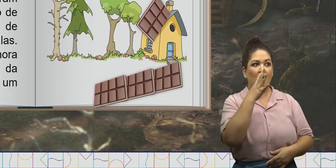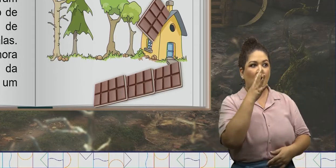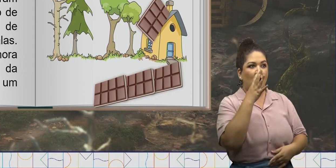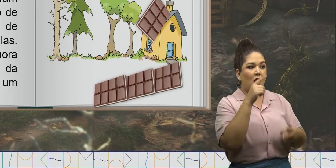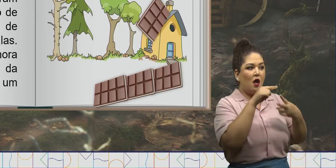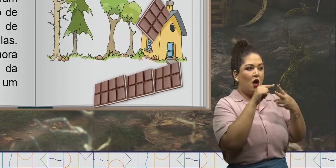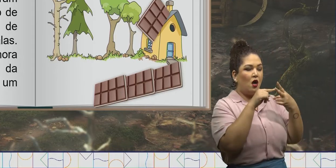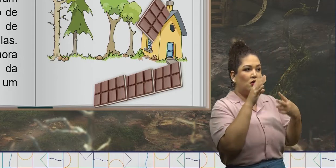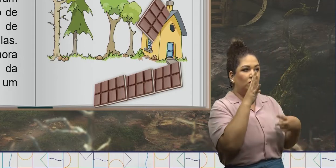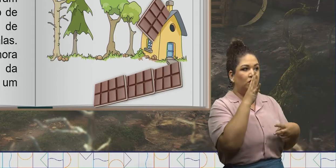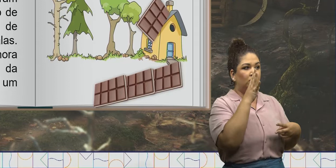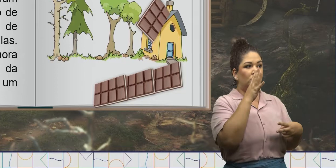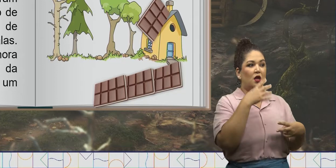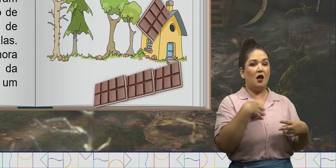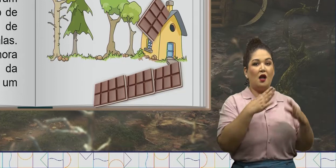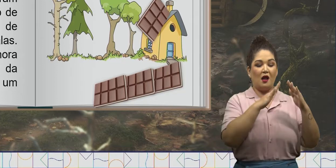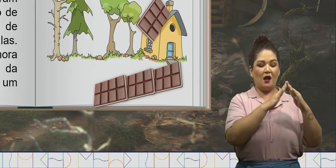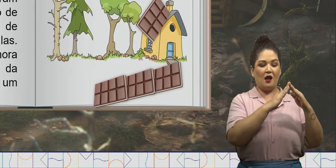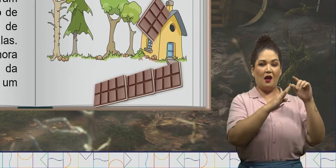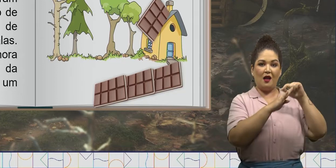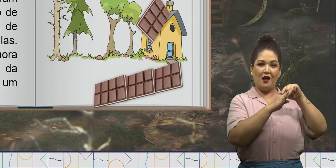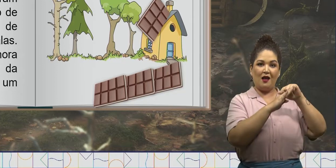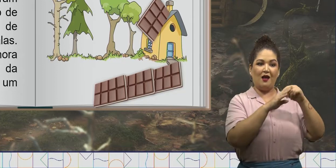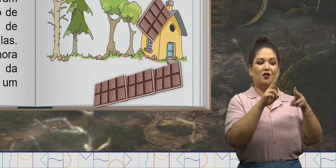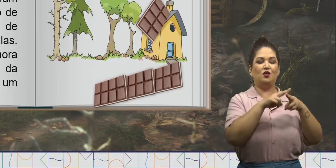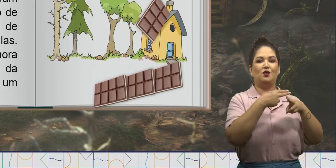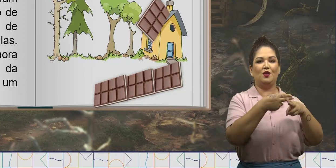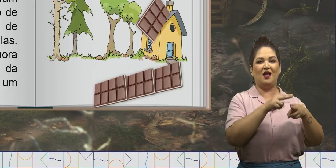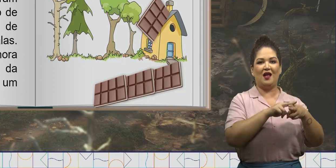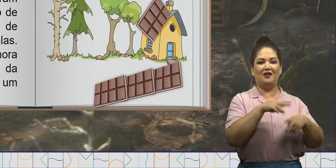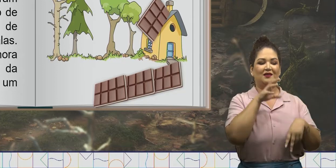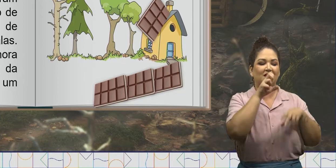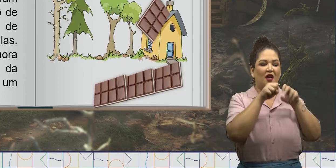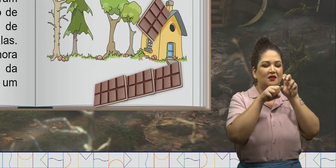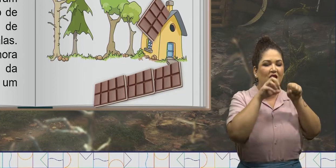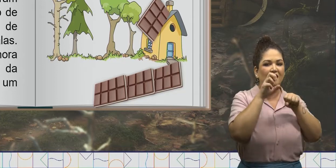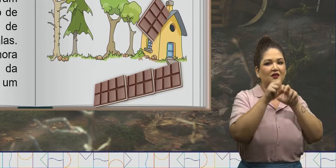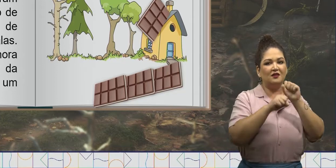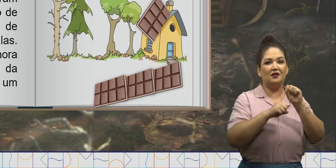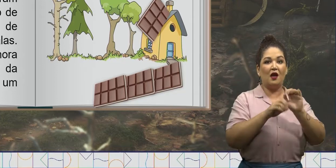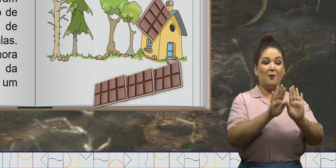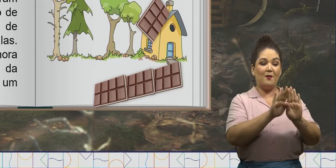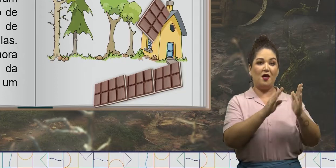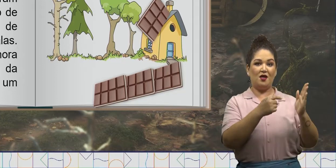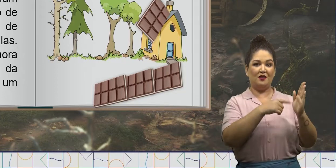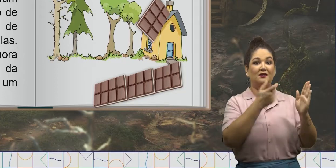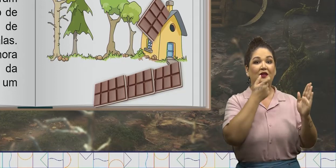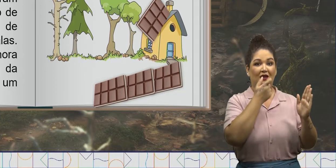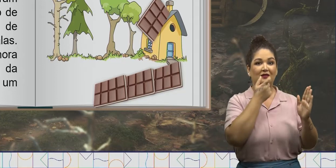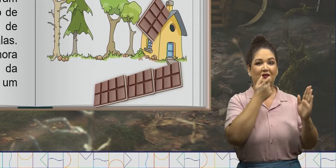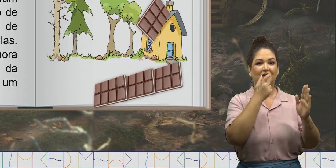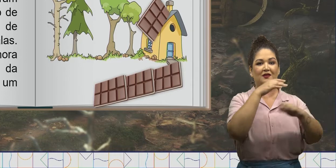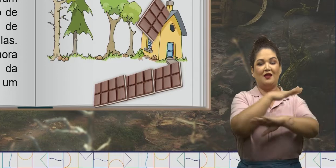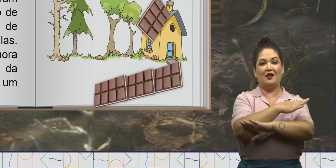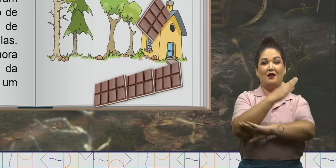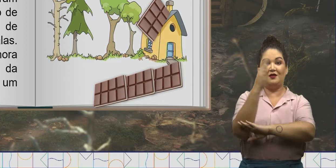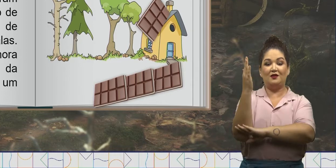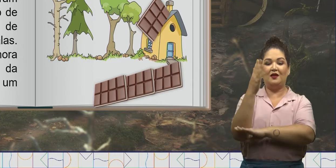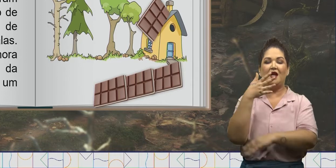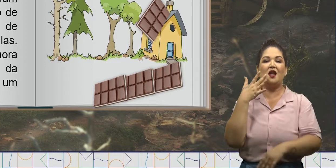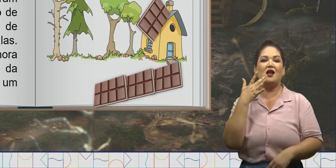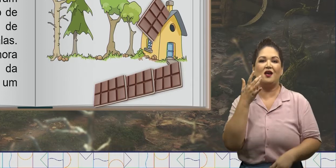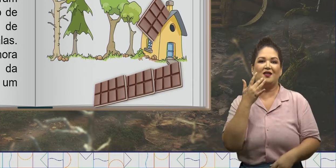Encantados, resolveram comer parte do telhado de chocolate, porta de biscoitos e janela